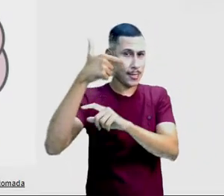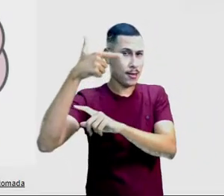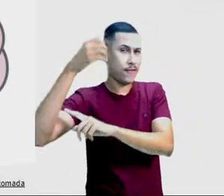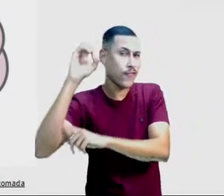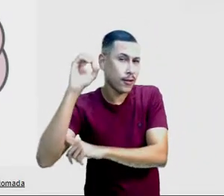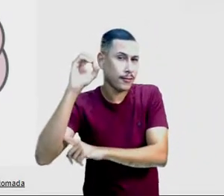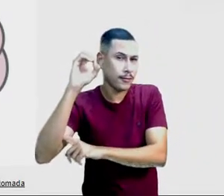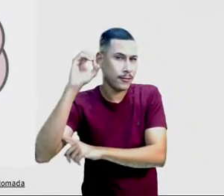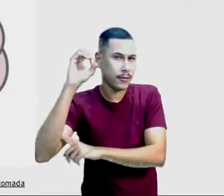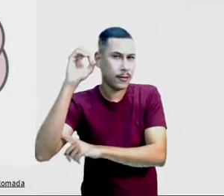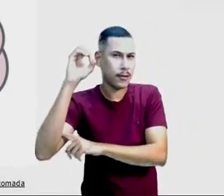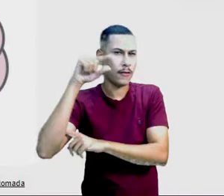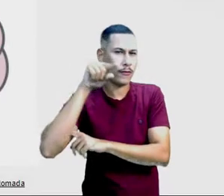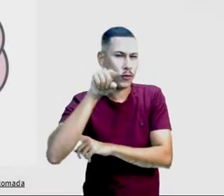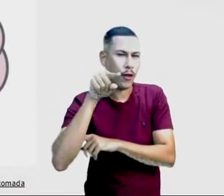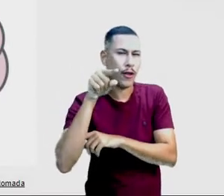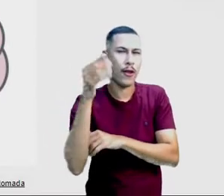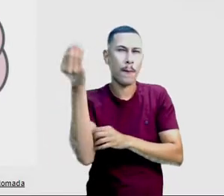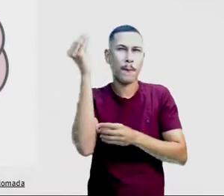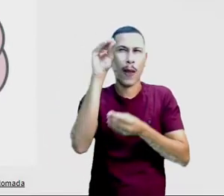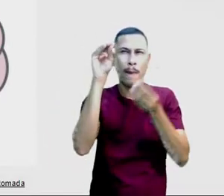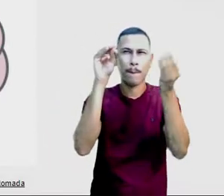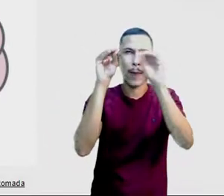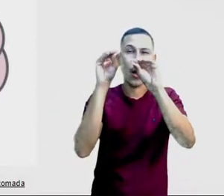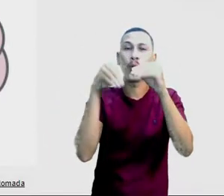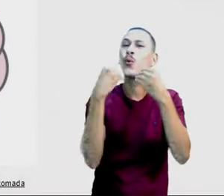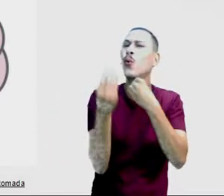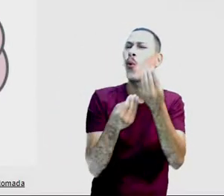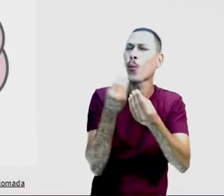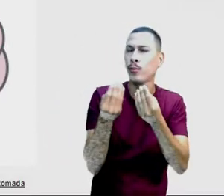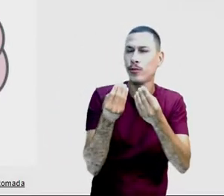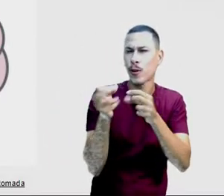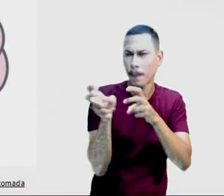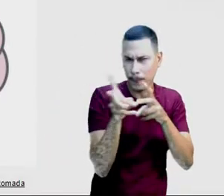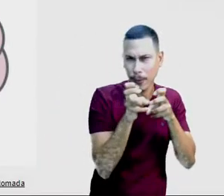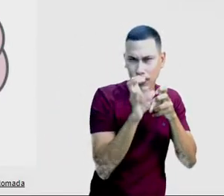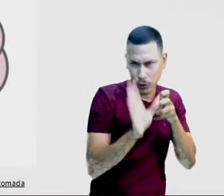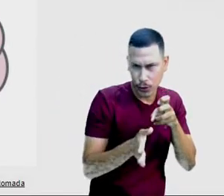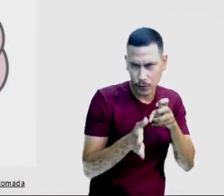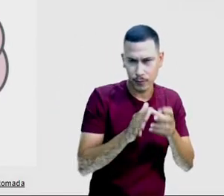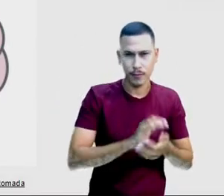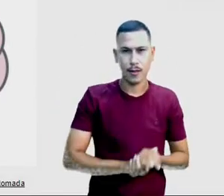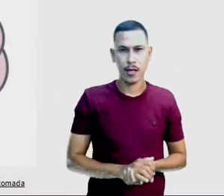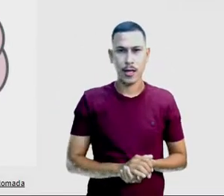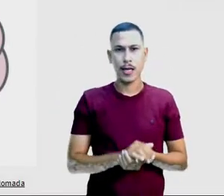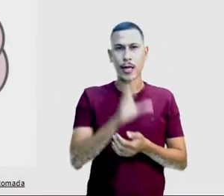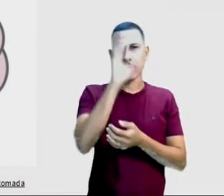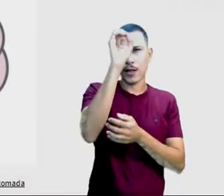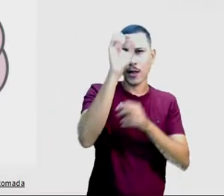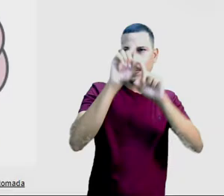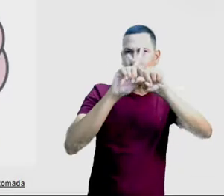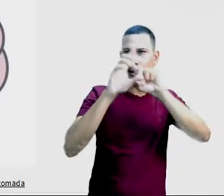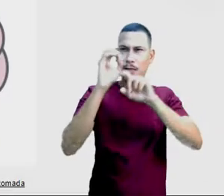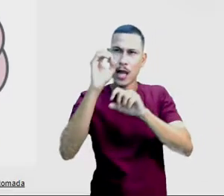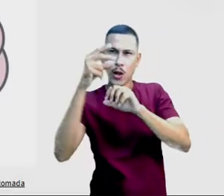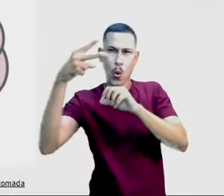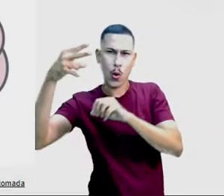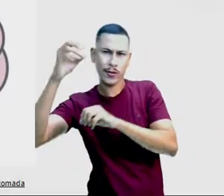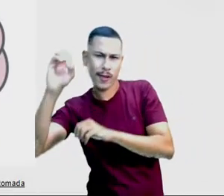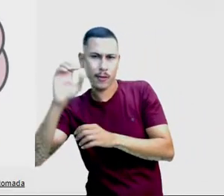120, você ia colocar como? A gente ia ver, né? 0 mais 0 é 0,